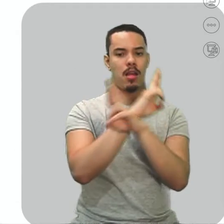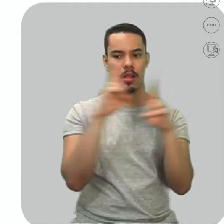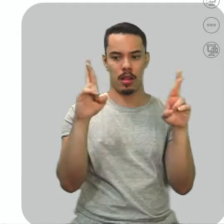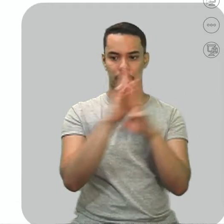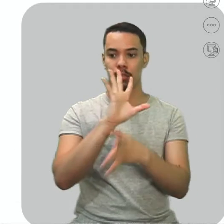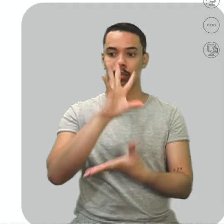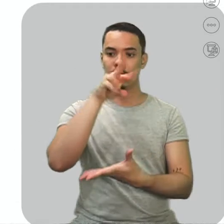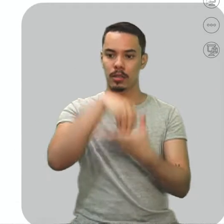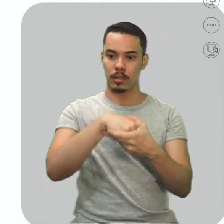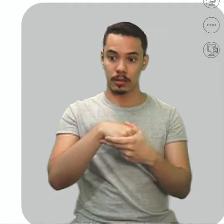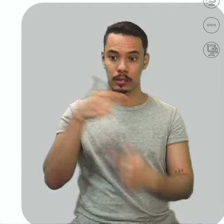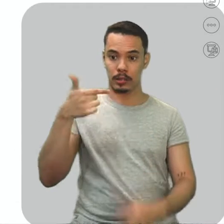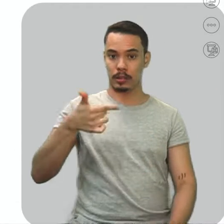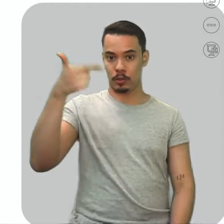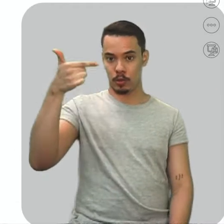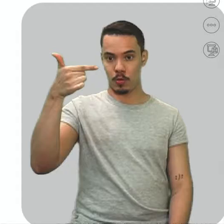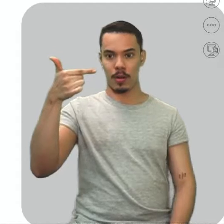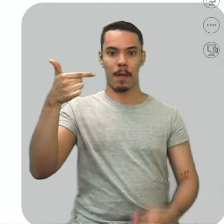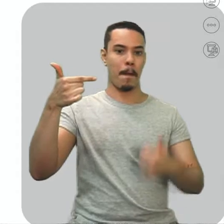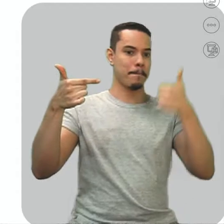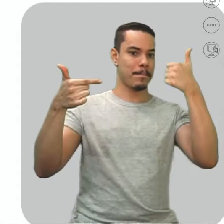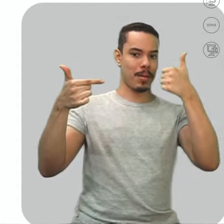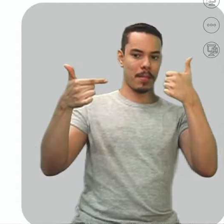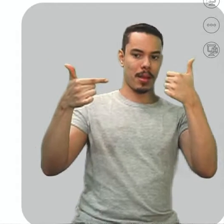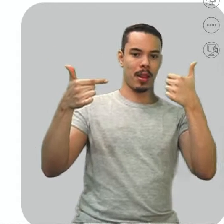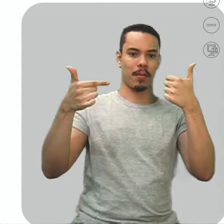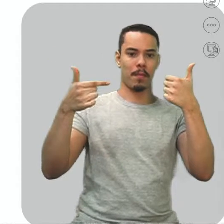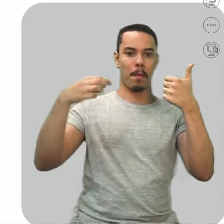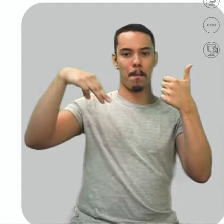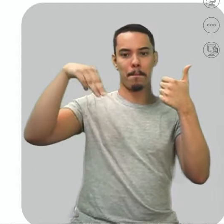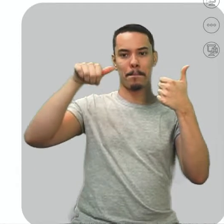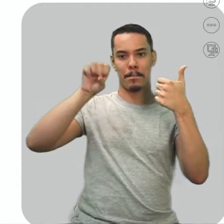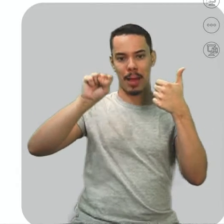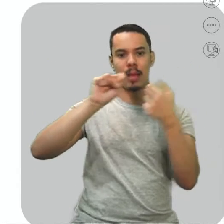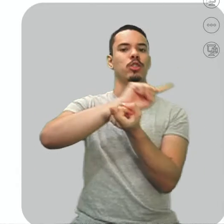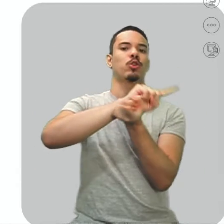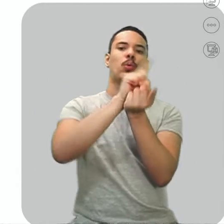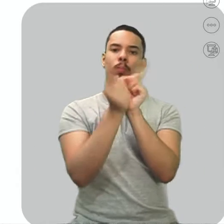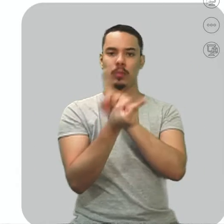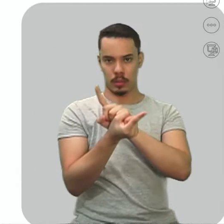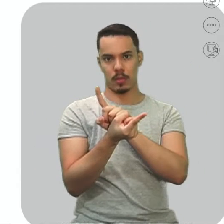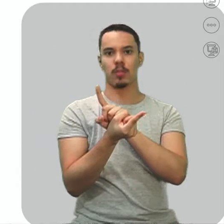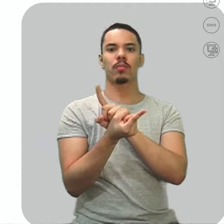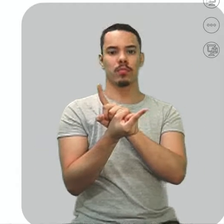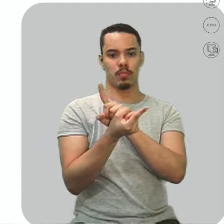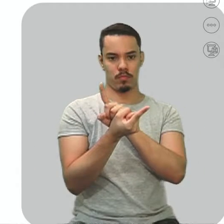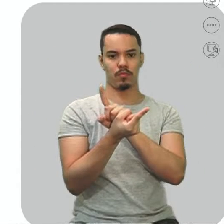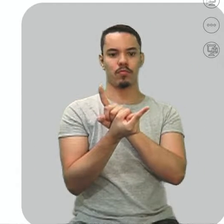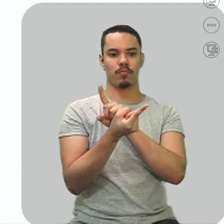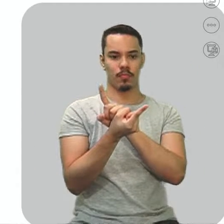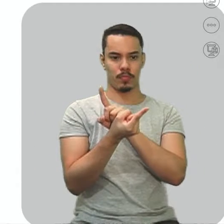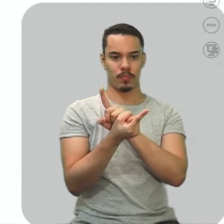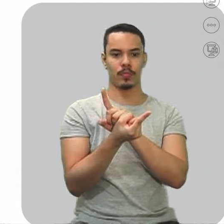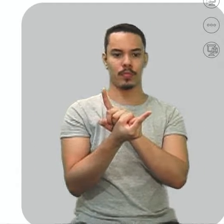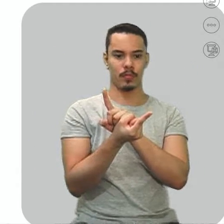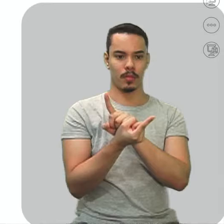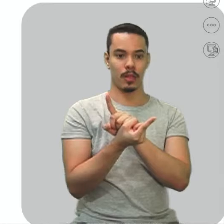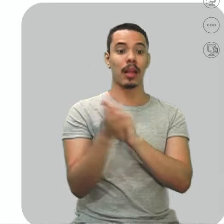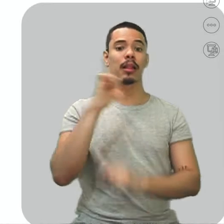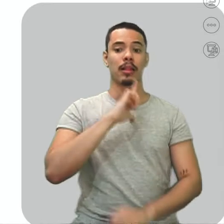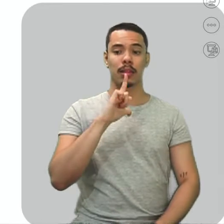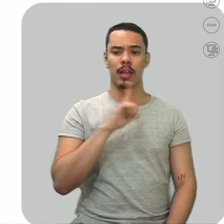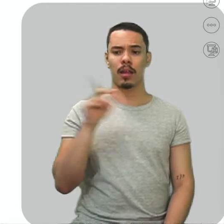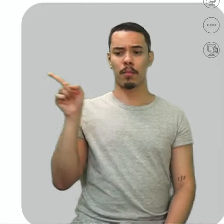dessa segunda com a primeira é de ou posição já eu tenho